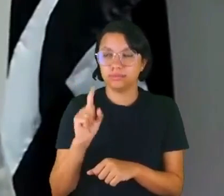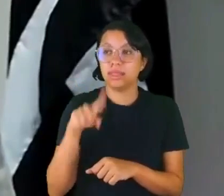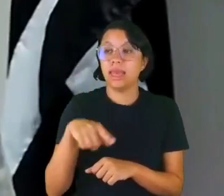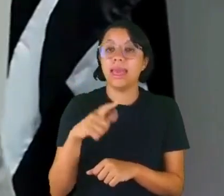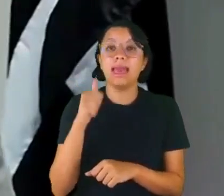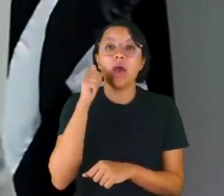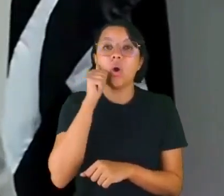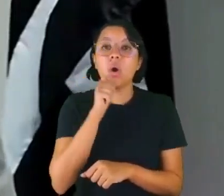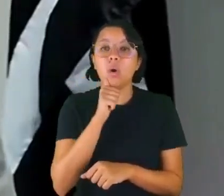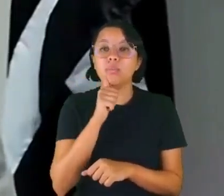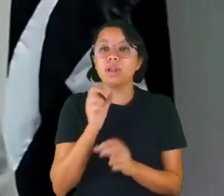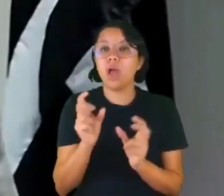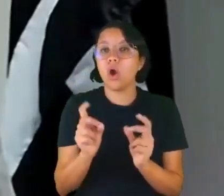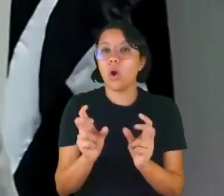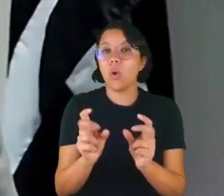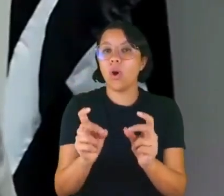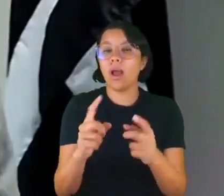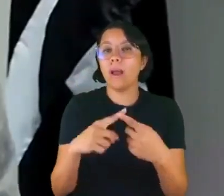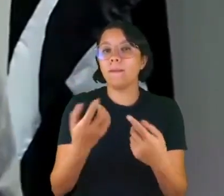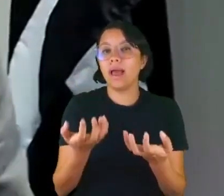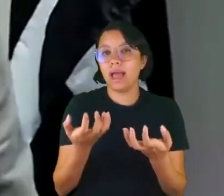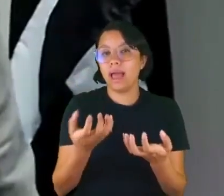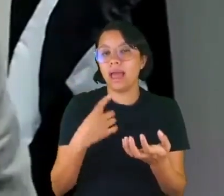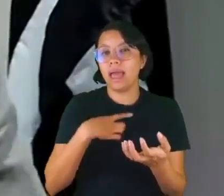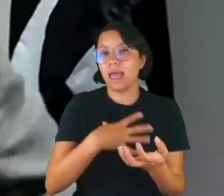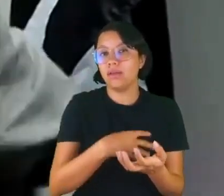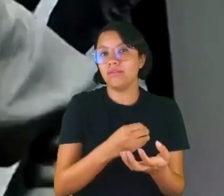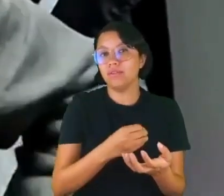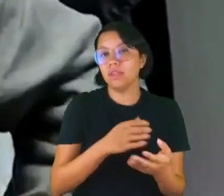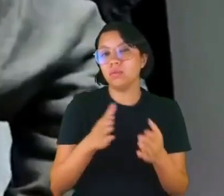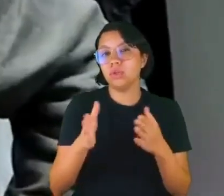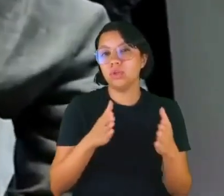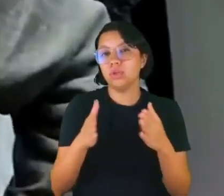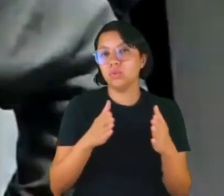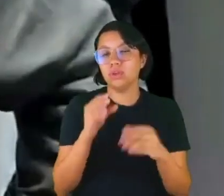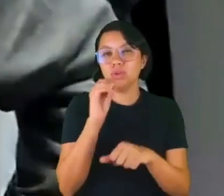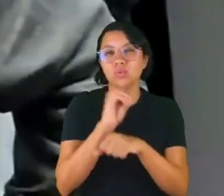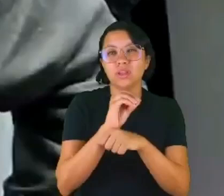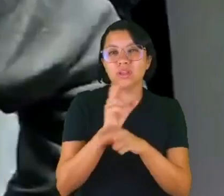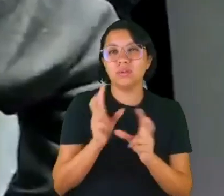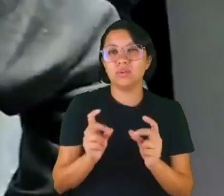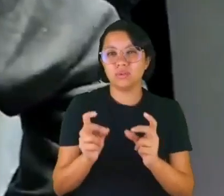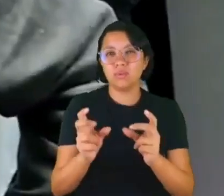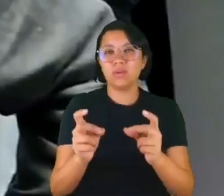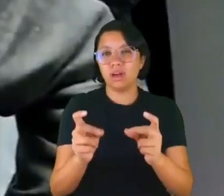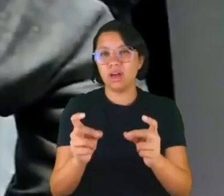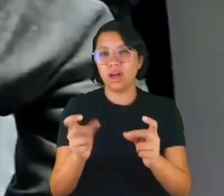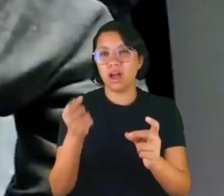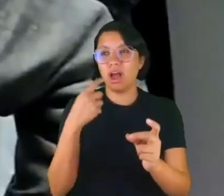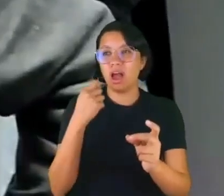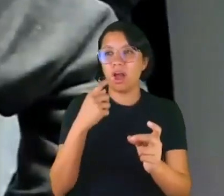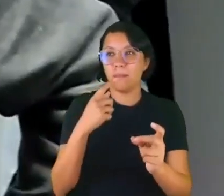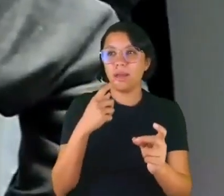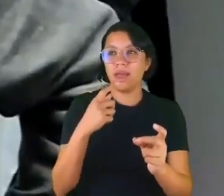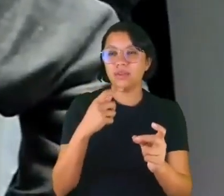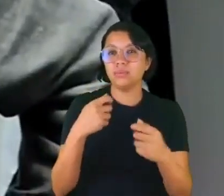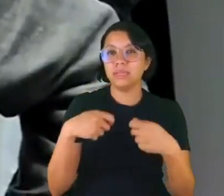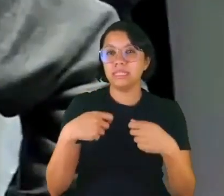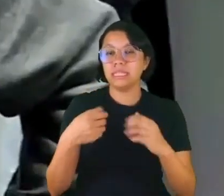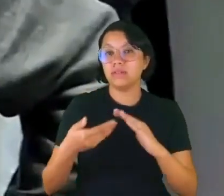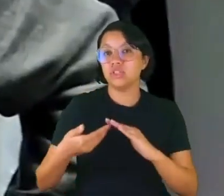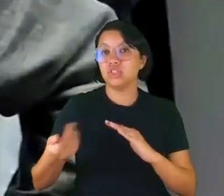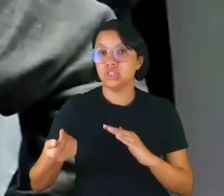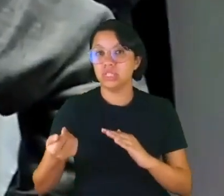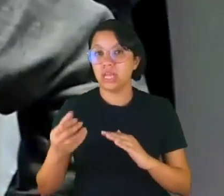quimioterapia, os óvulos precisariam ser retirados para que ela pudesse depois ter a possibilidade, gerar